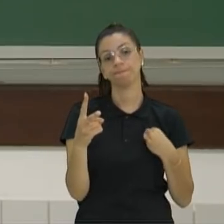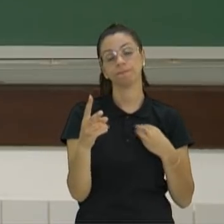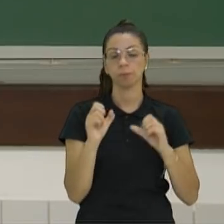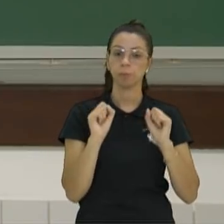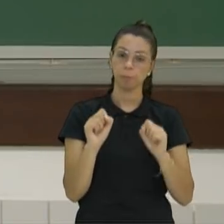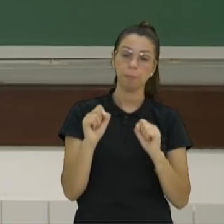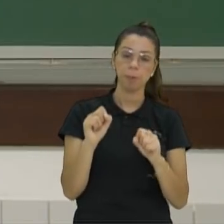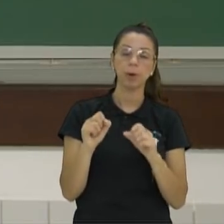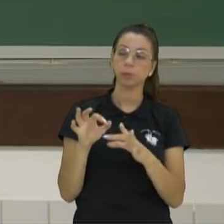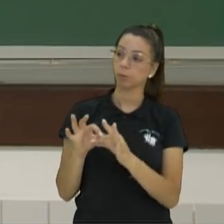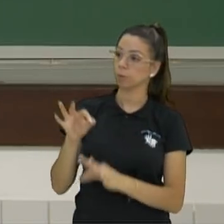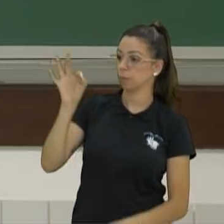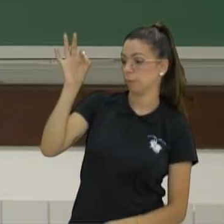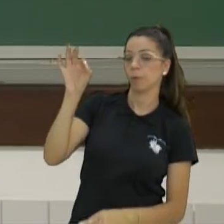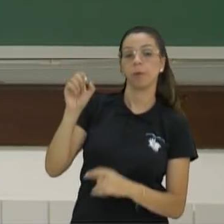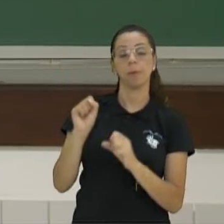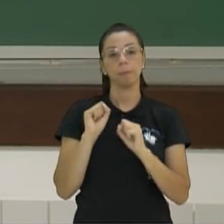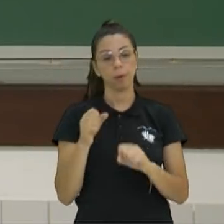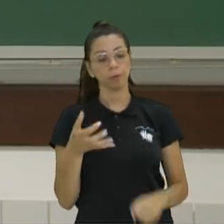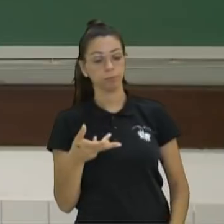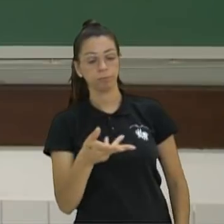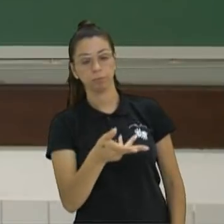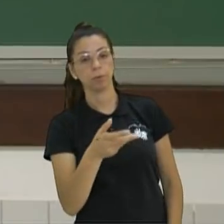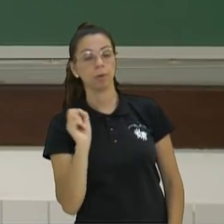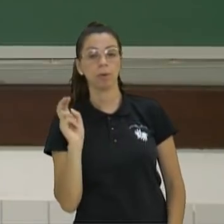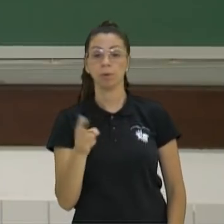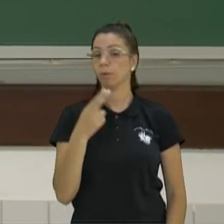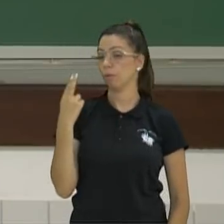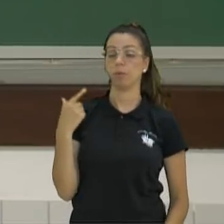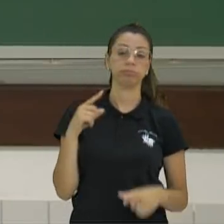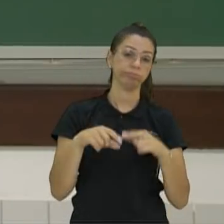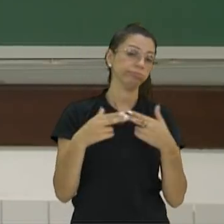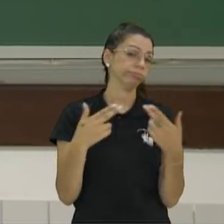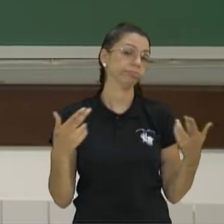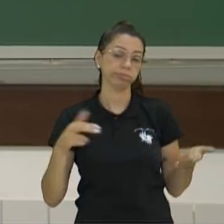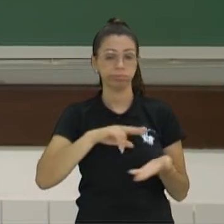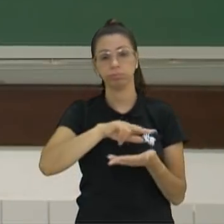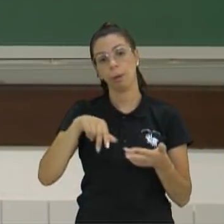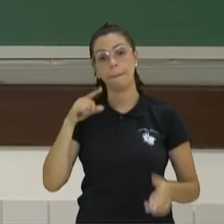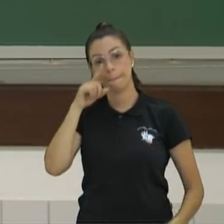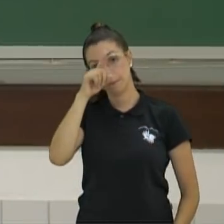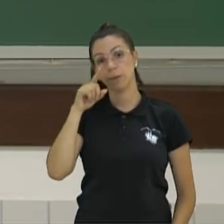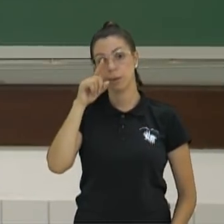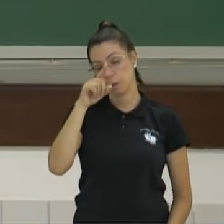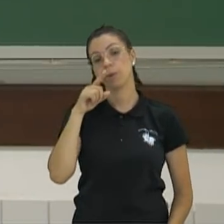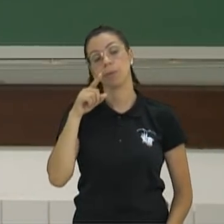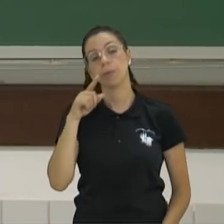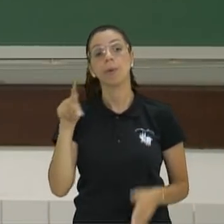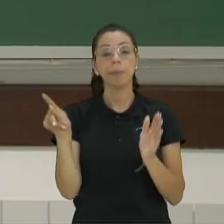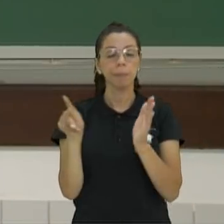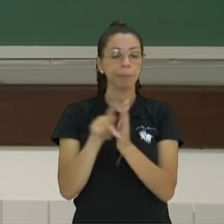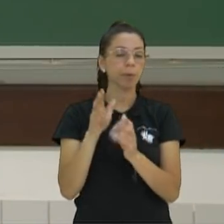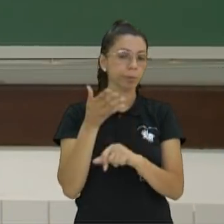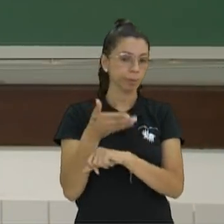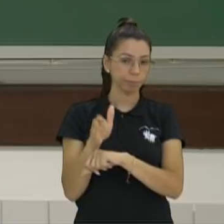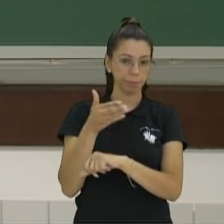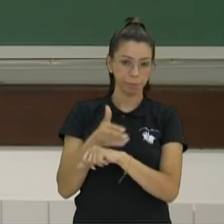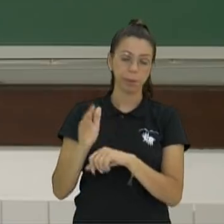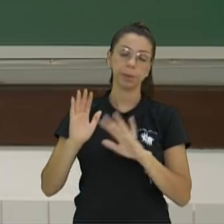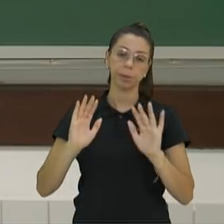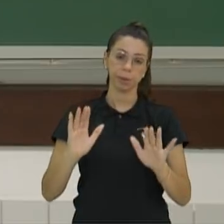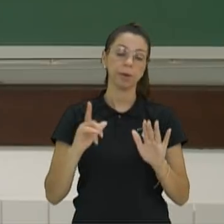ser um risco de altura, um risco de velocidade ou algum outro risco, né, inerente à atividade. O que